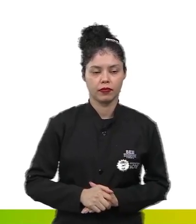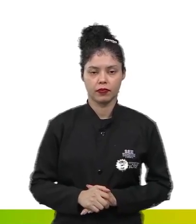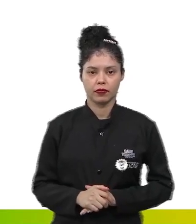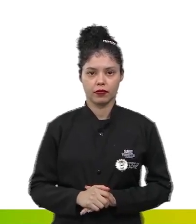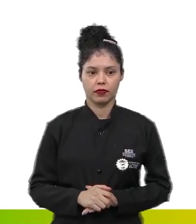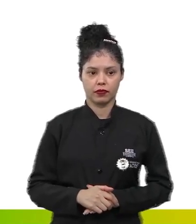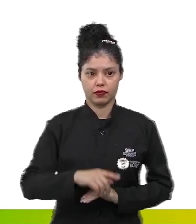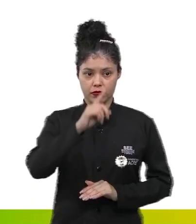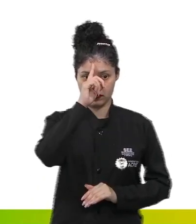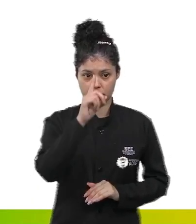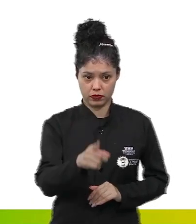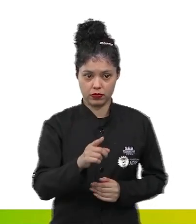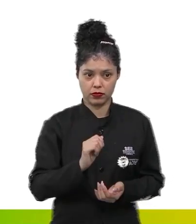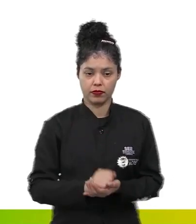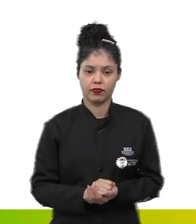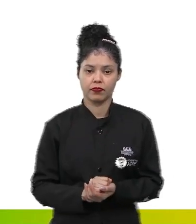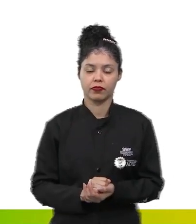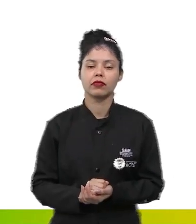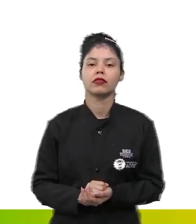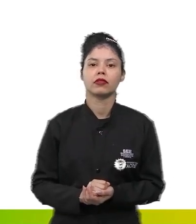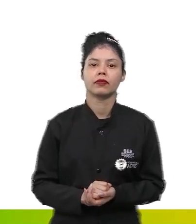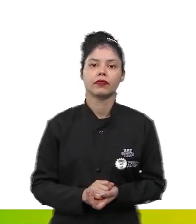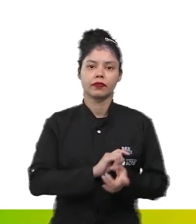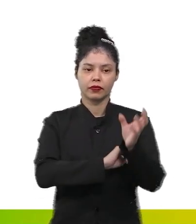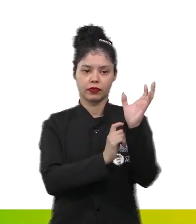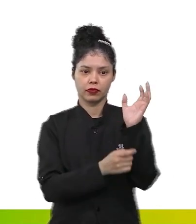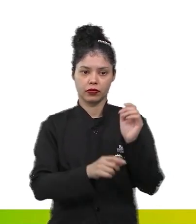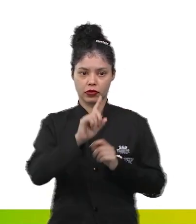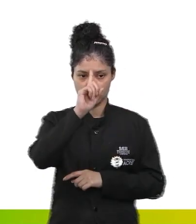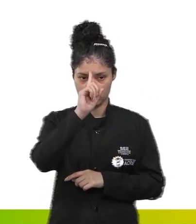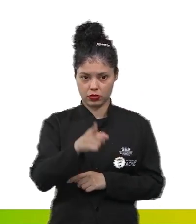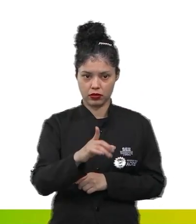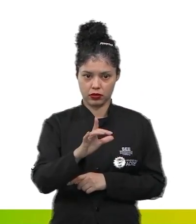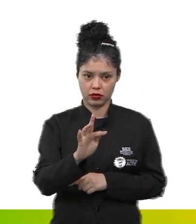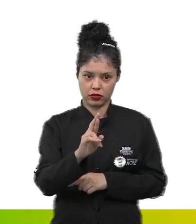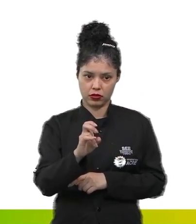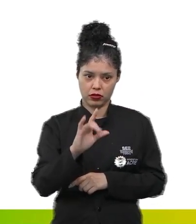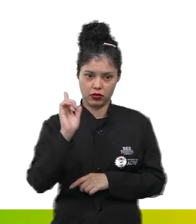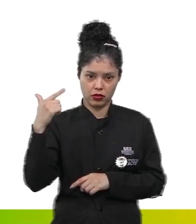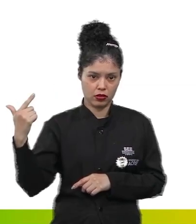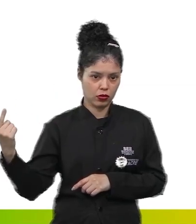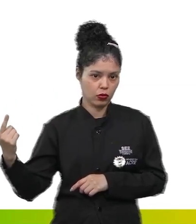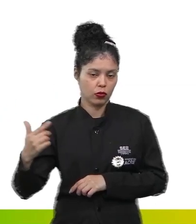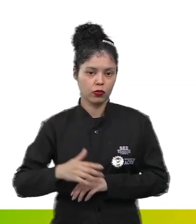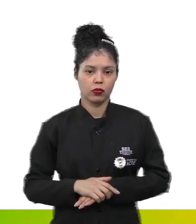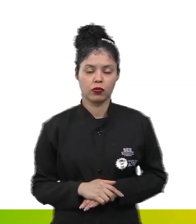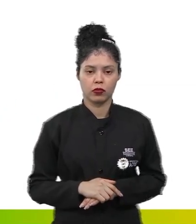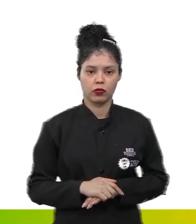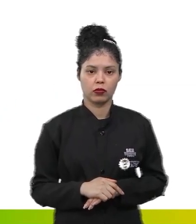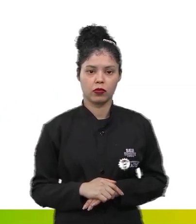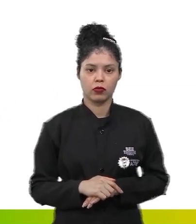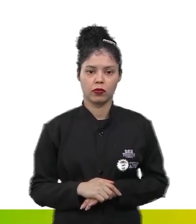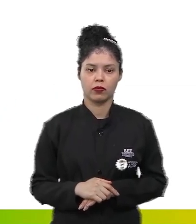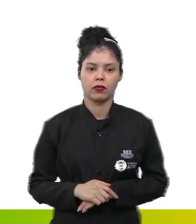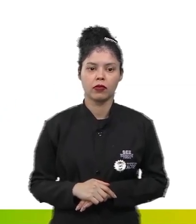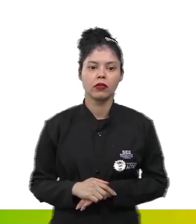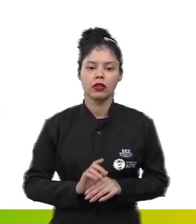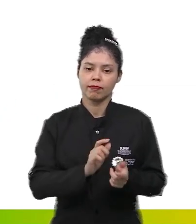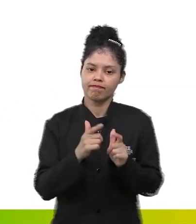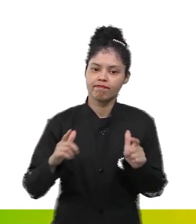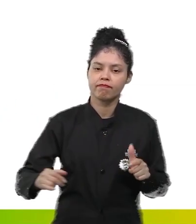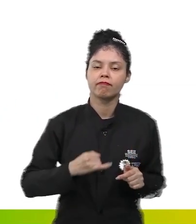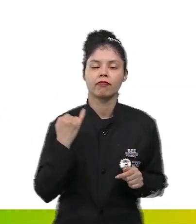Então, líderes como Chico Mendes, Ivaí Higino e outros mais, foram de